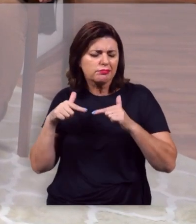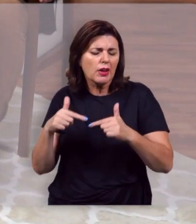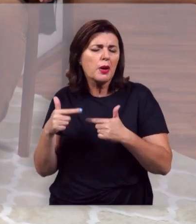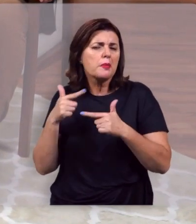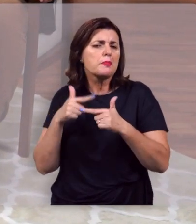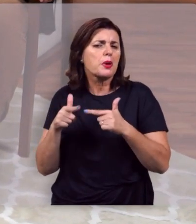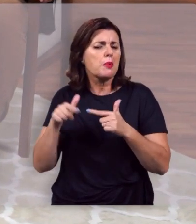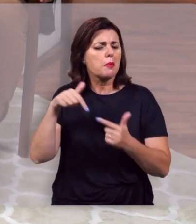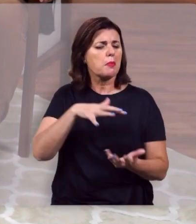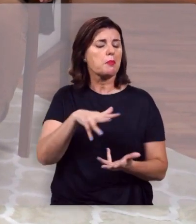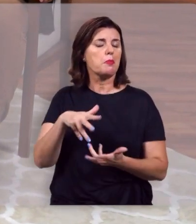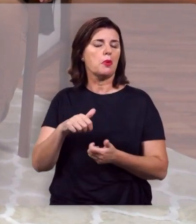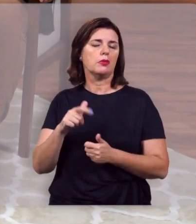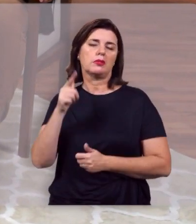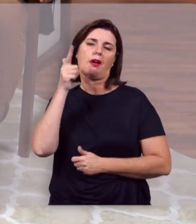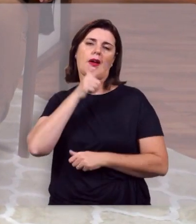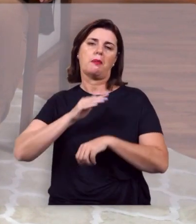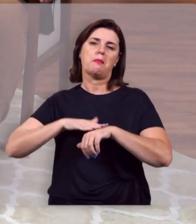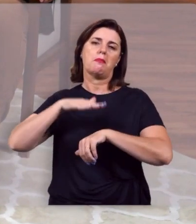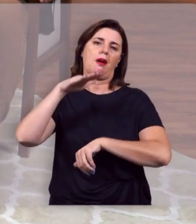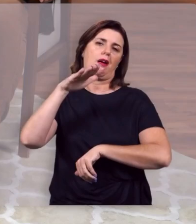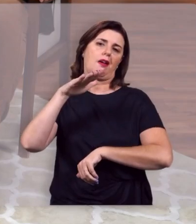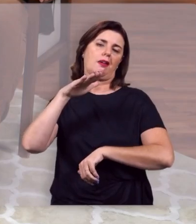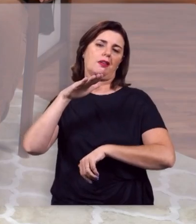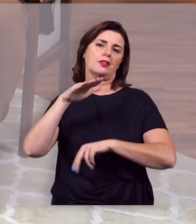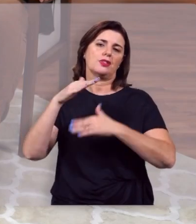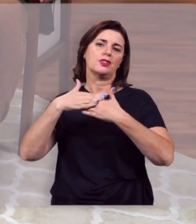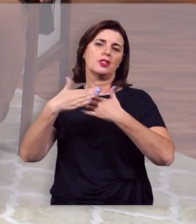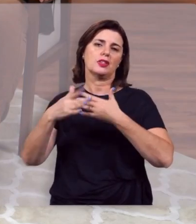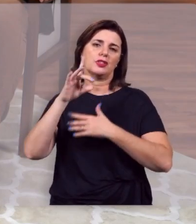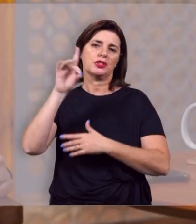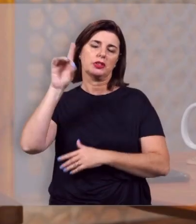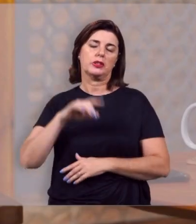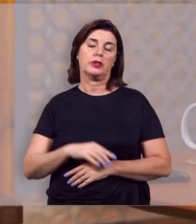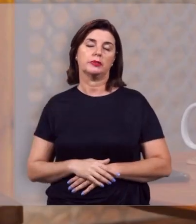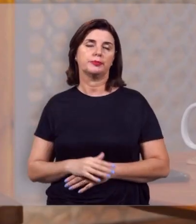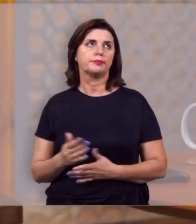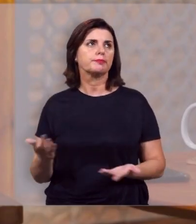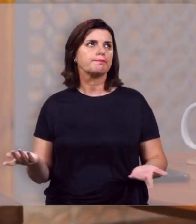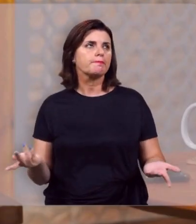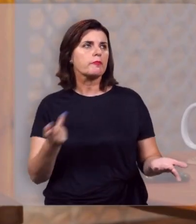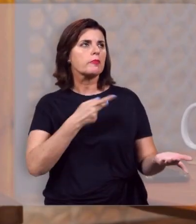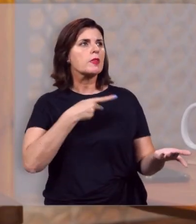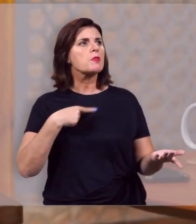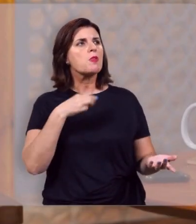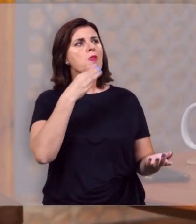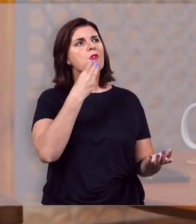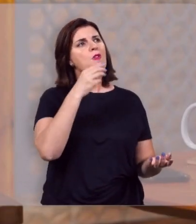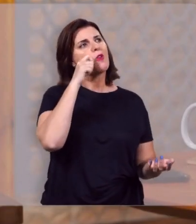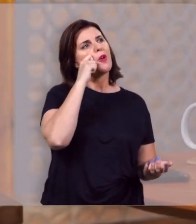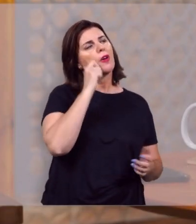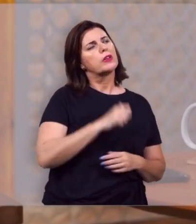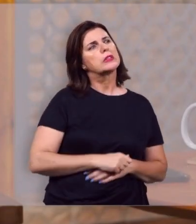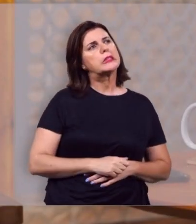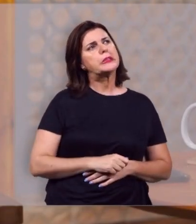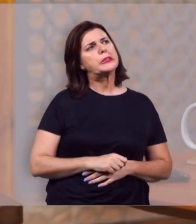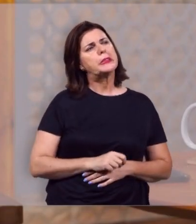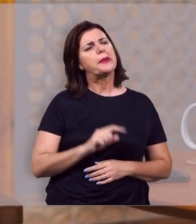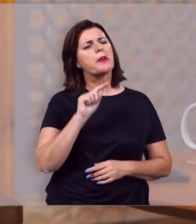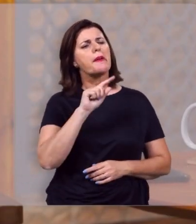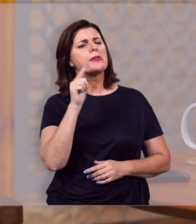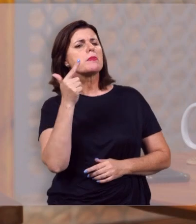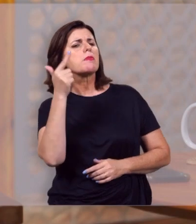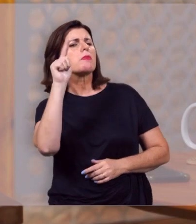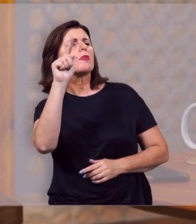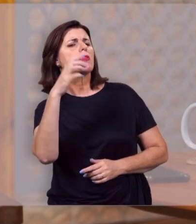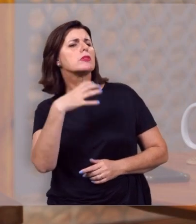muitas lutas neste mundo, é mais que vencedor diante dos olhos de Deus. Agora, pastor Roster, isso é uma